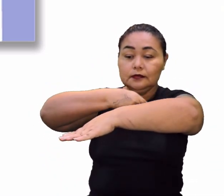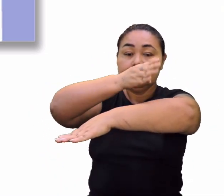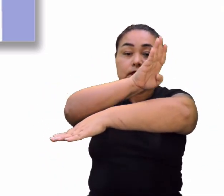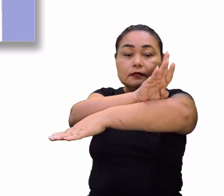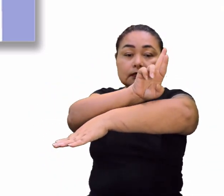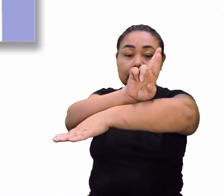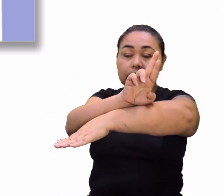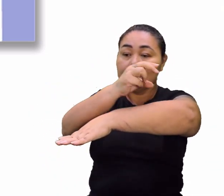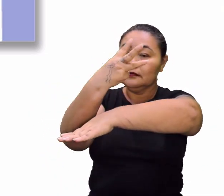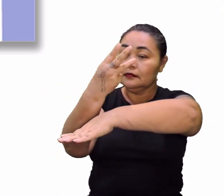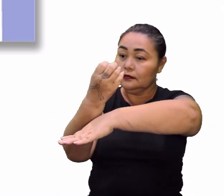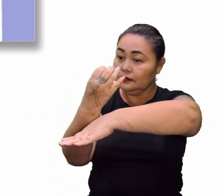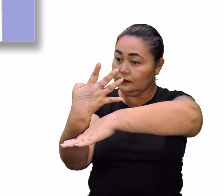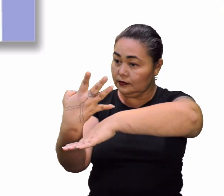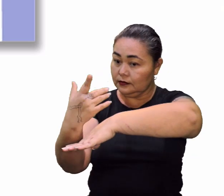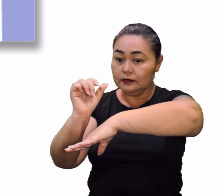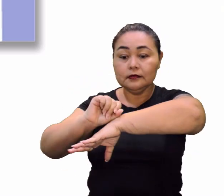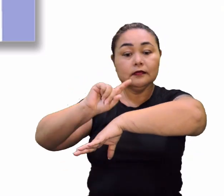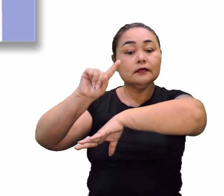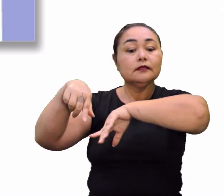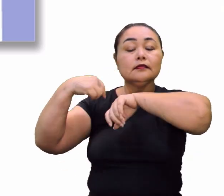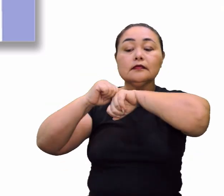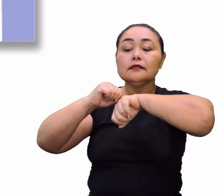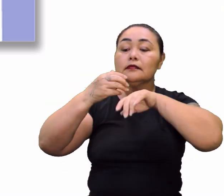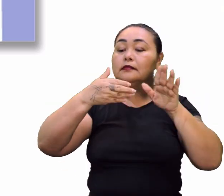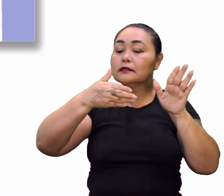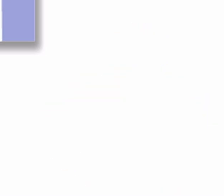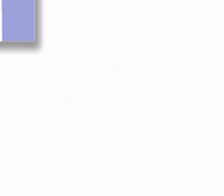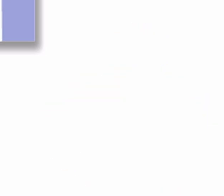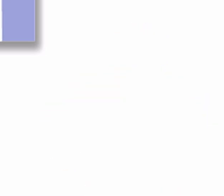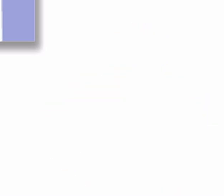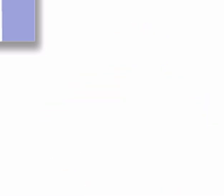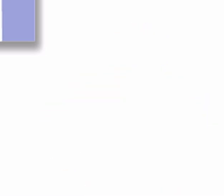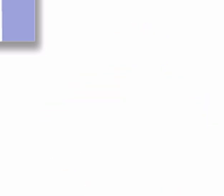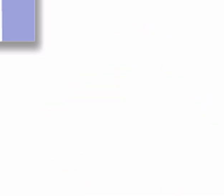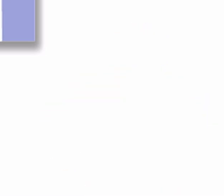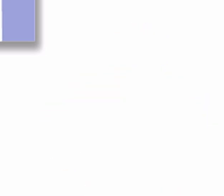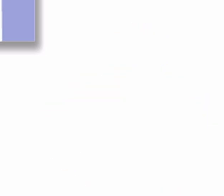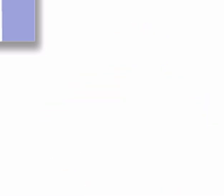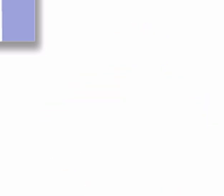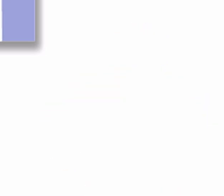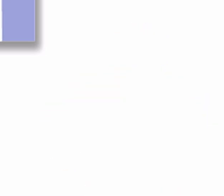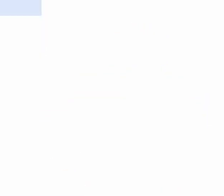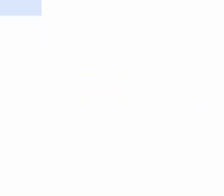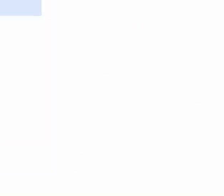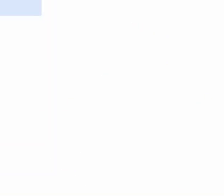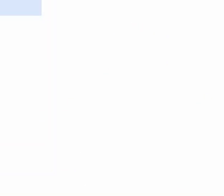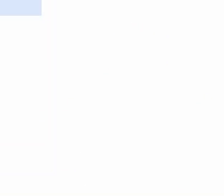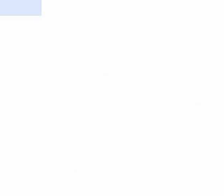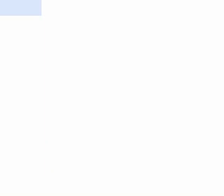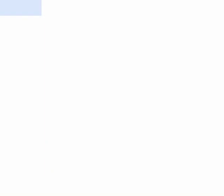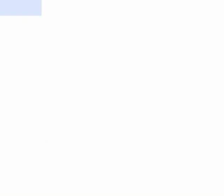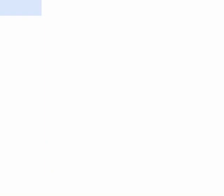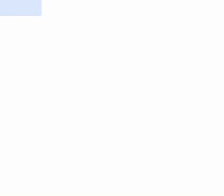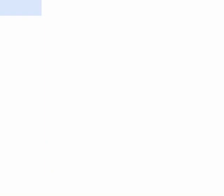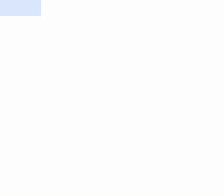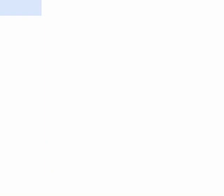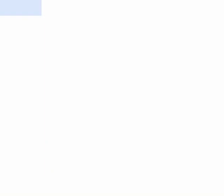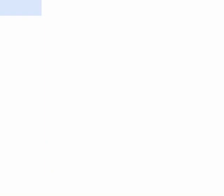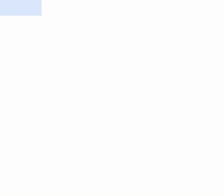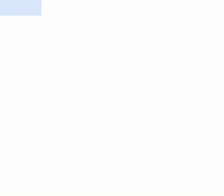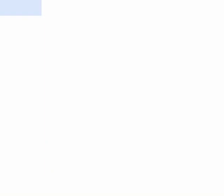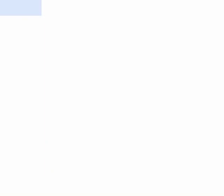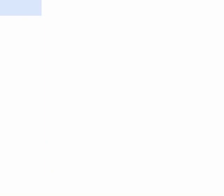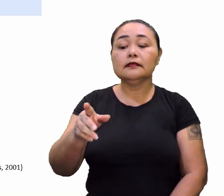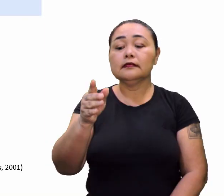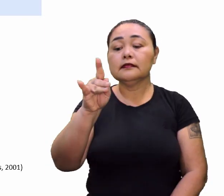também o ciclo agrícola, professor Jorge. Perfeito. Tranquilo? Tranquilo, Vamos está lá. curado. Olha aí, professor